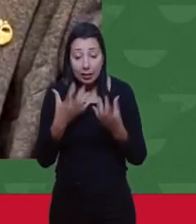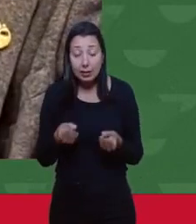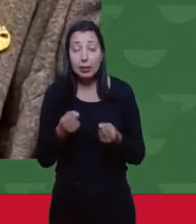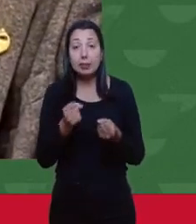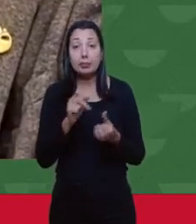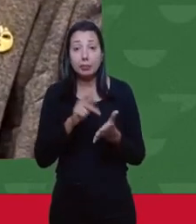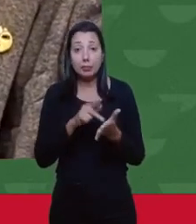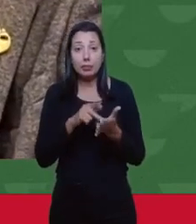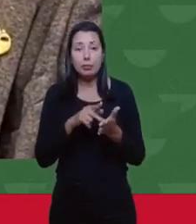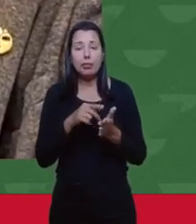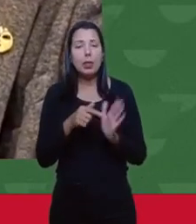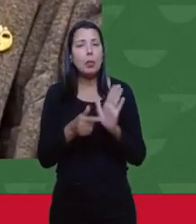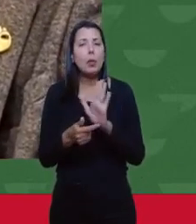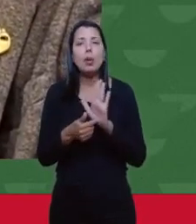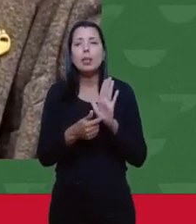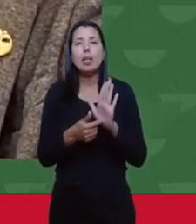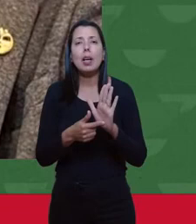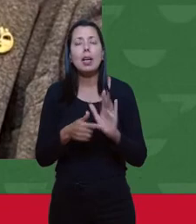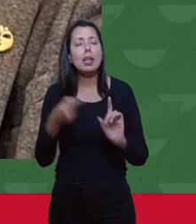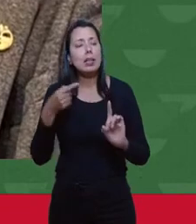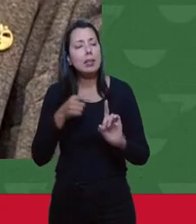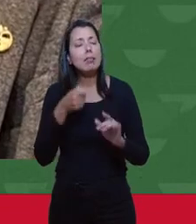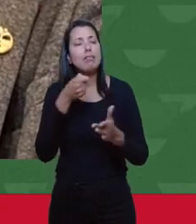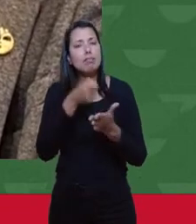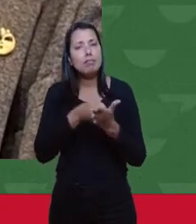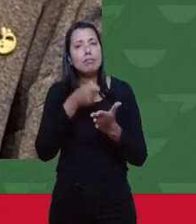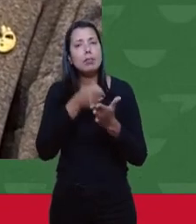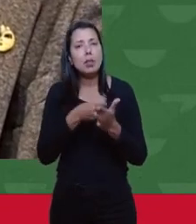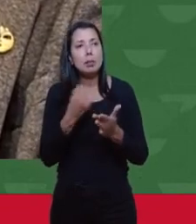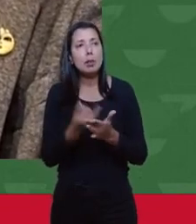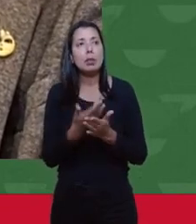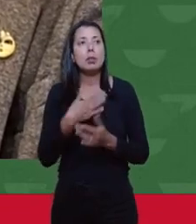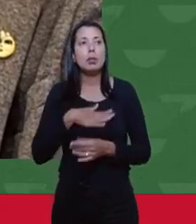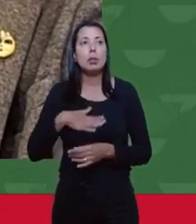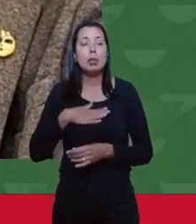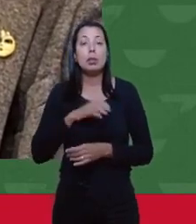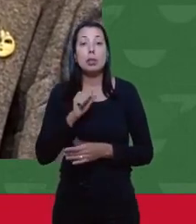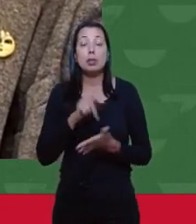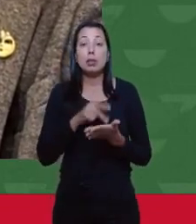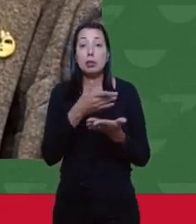né, expressar isso, né, defender essa causa que é importante. E eu queria que